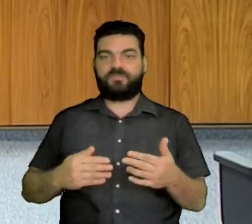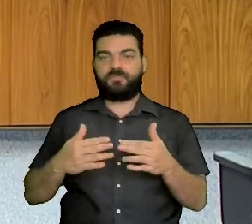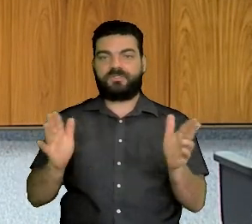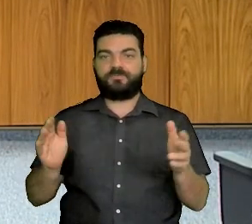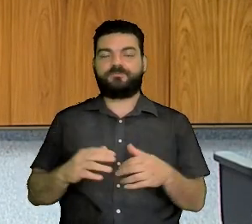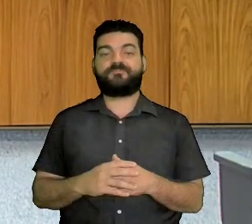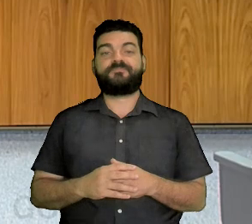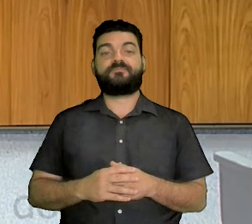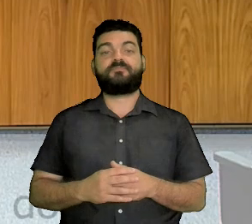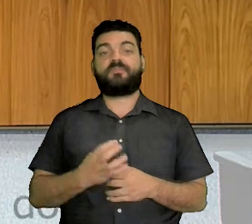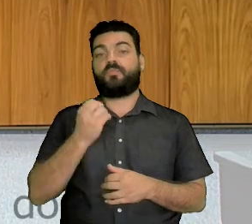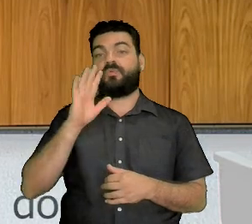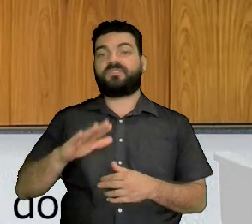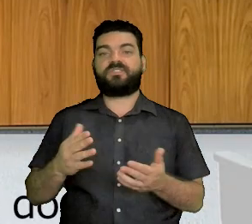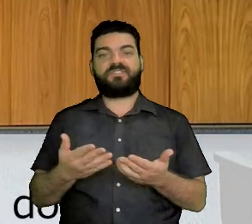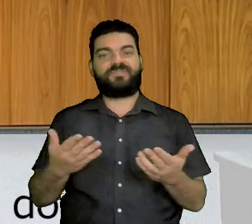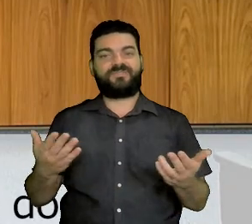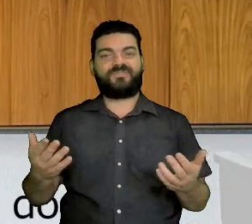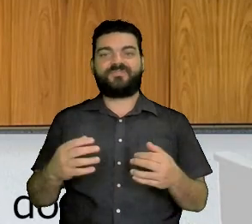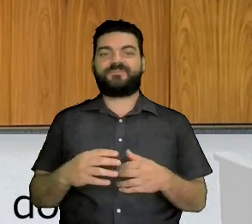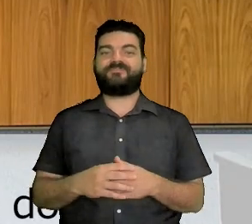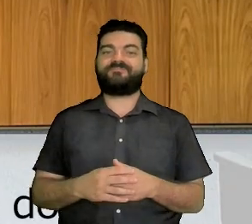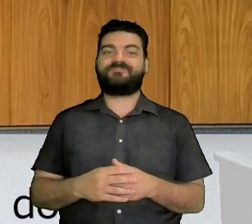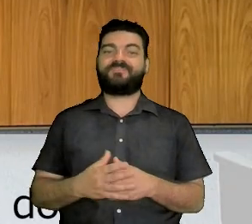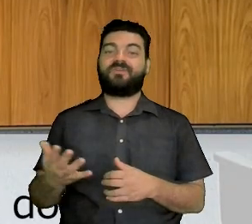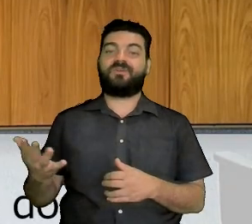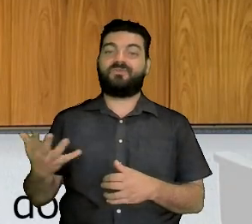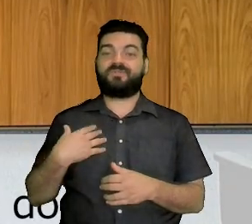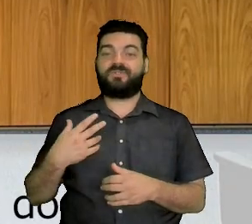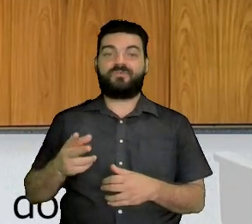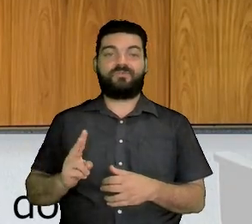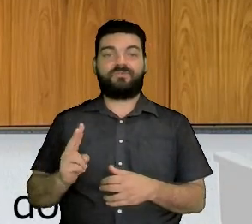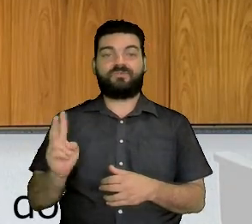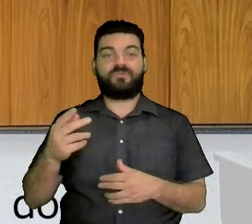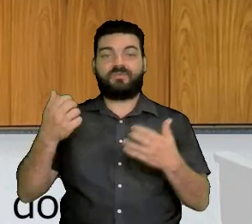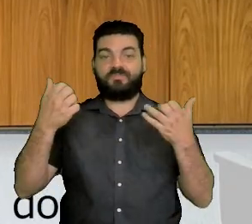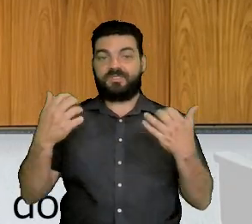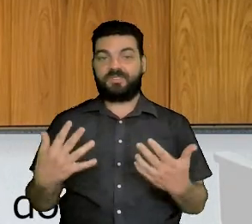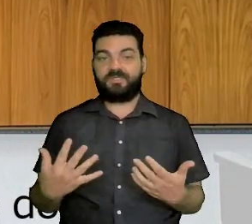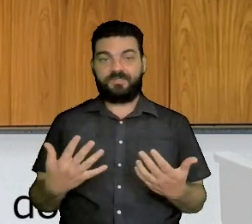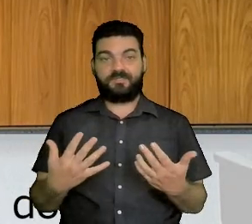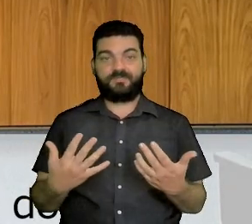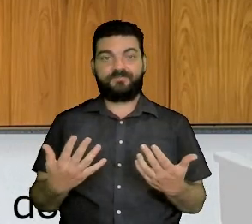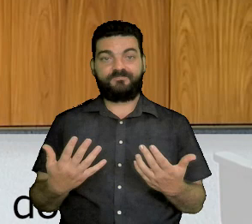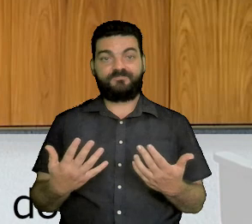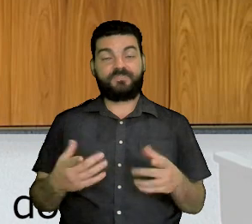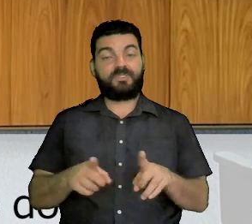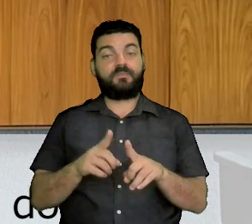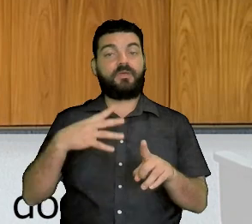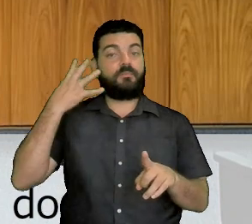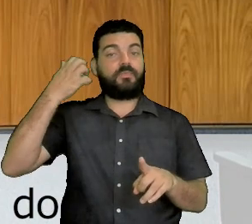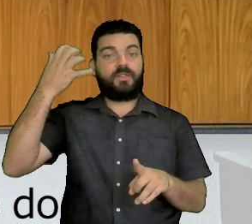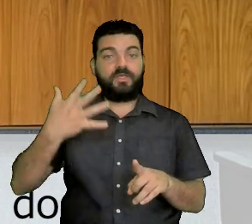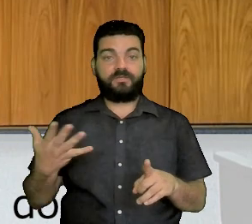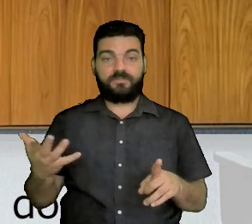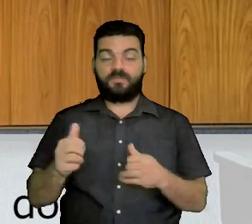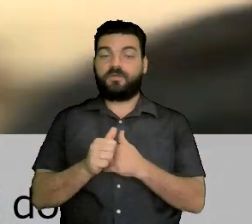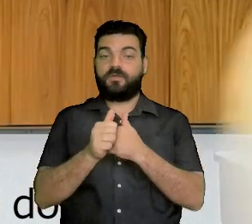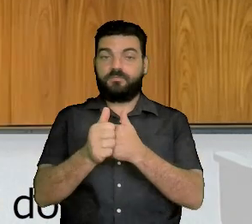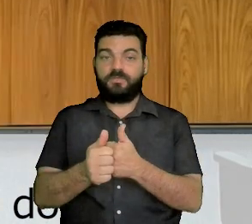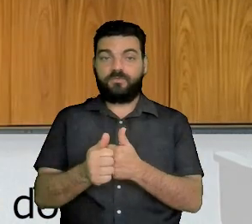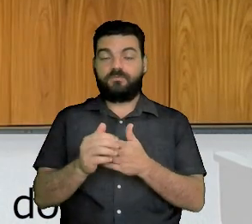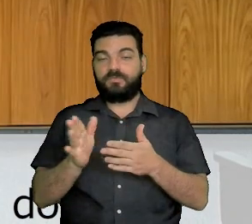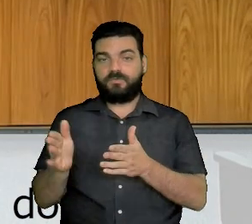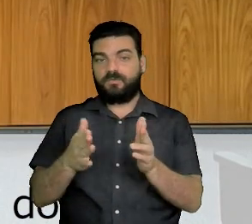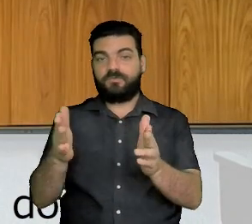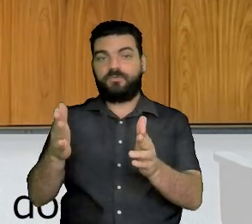Boa tarde a todos. Dando sequência a este seminário Caminhos para